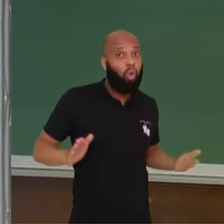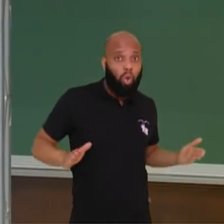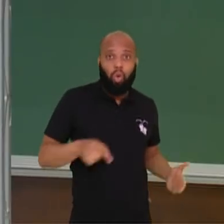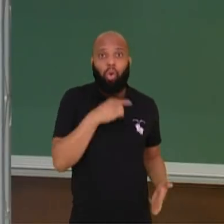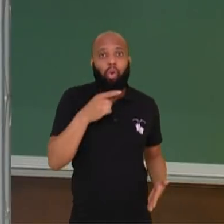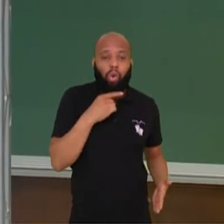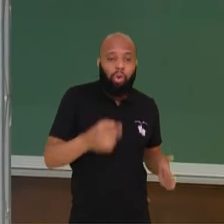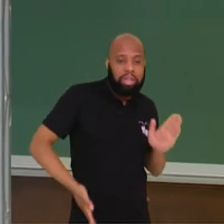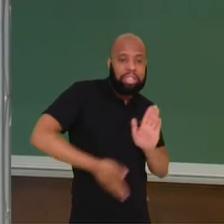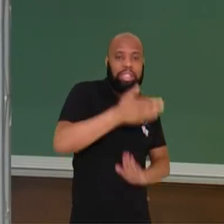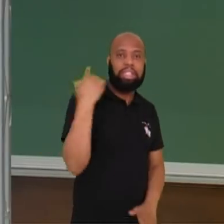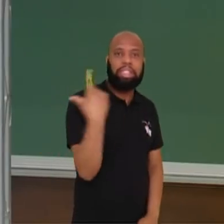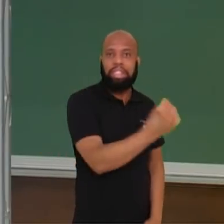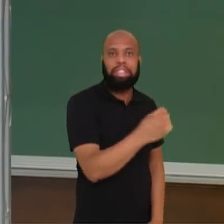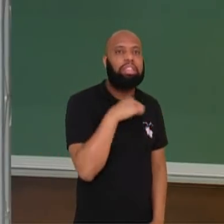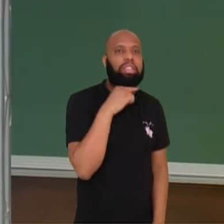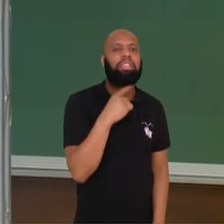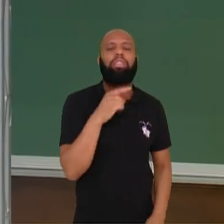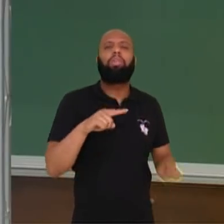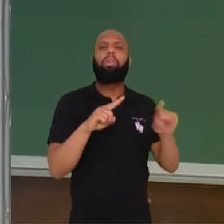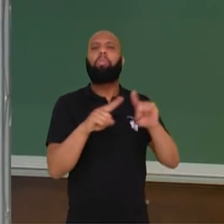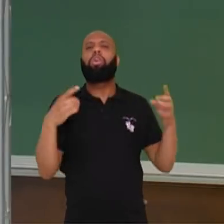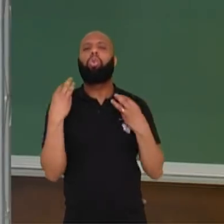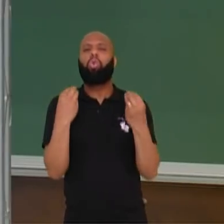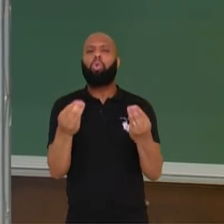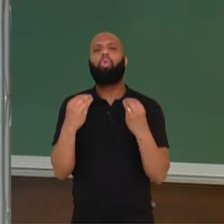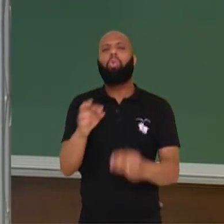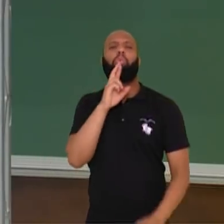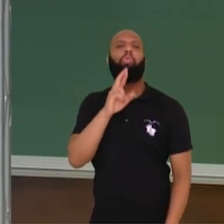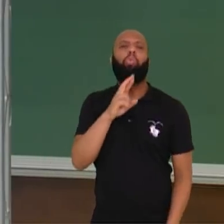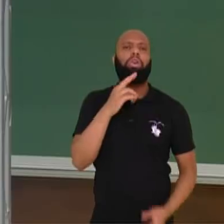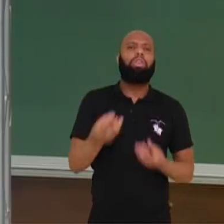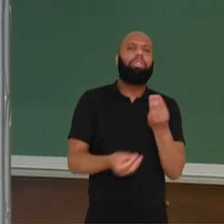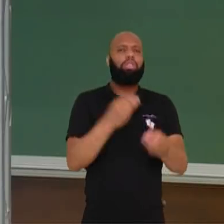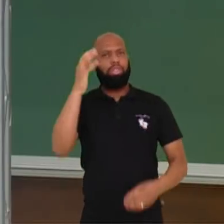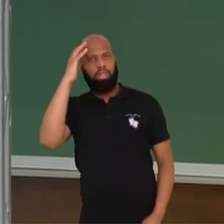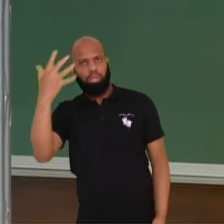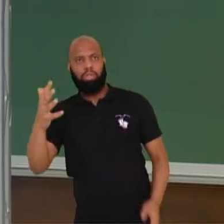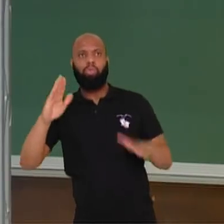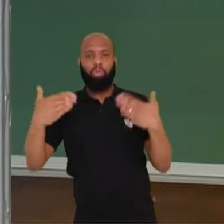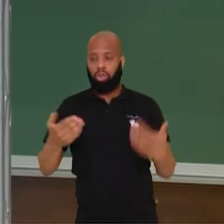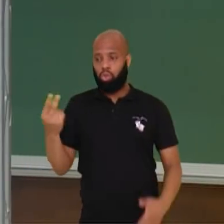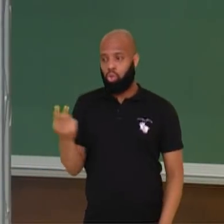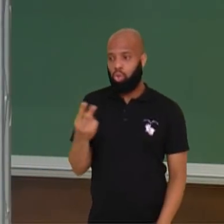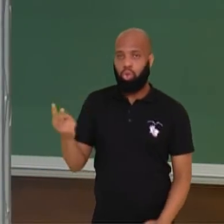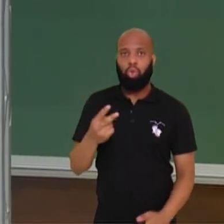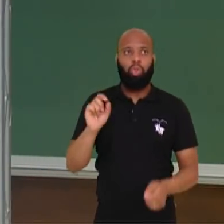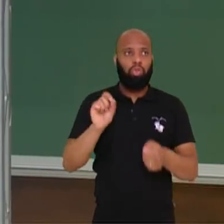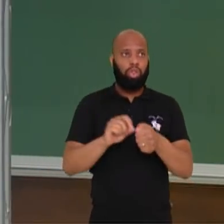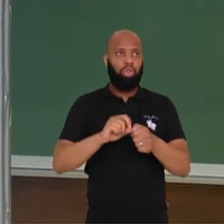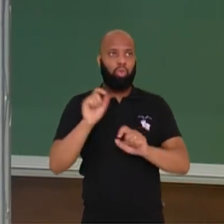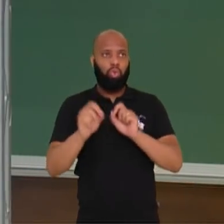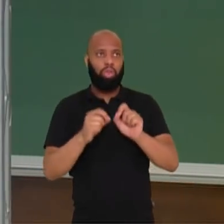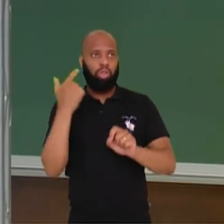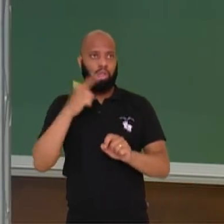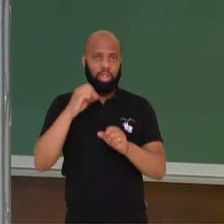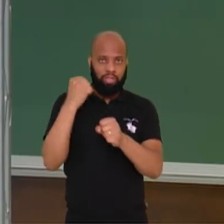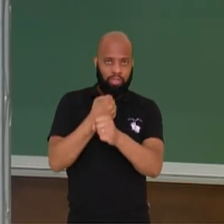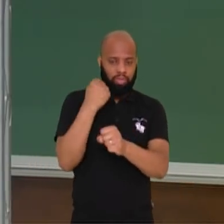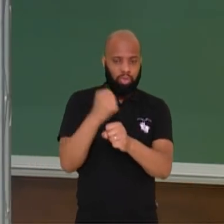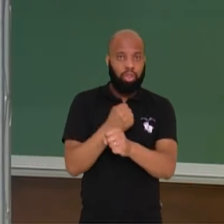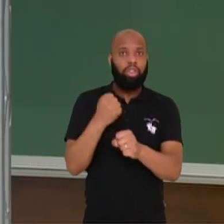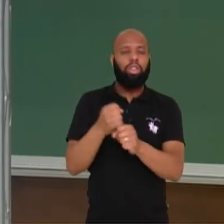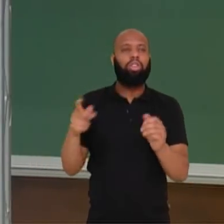Para resolver o problema, como eram muito engenhosos, Dédalo e Ícaro constroem para si dois pares de